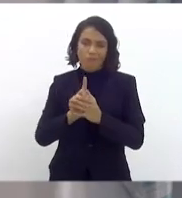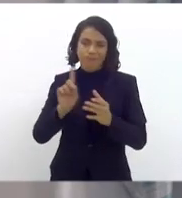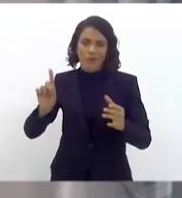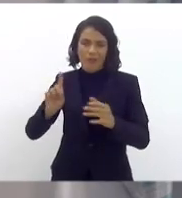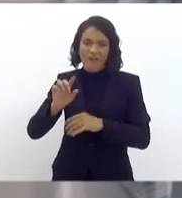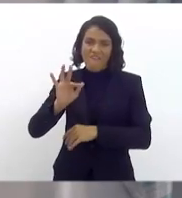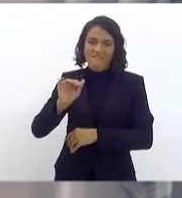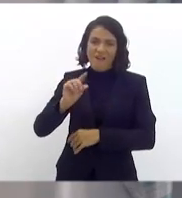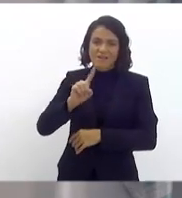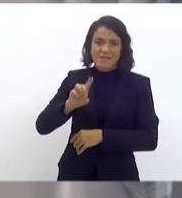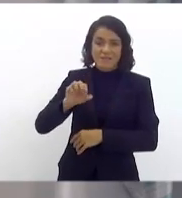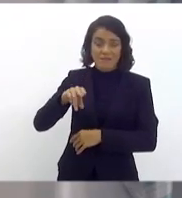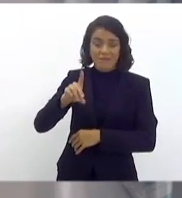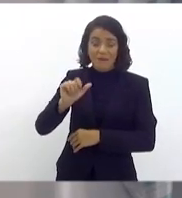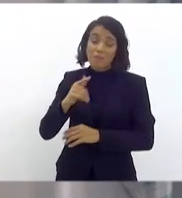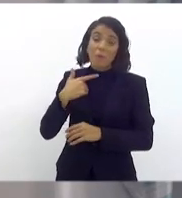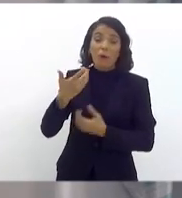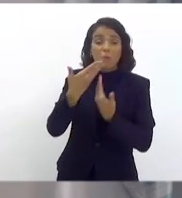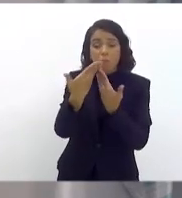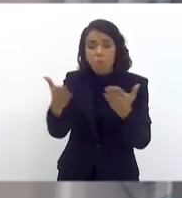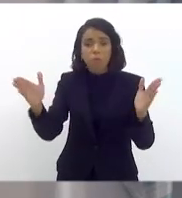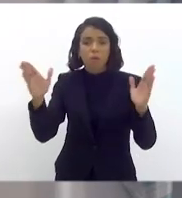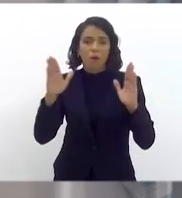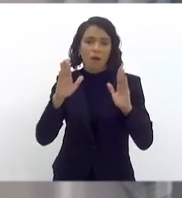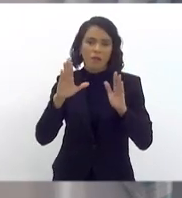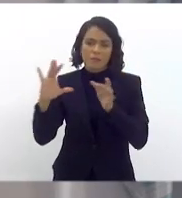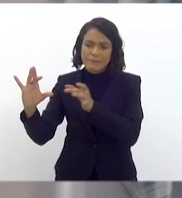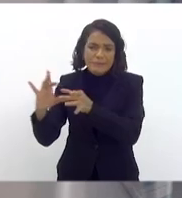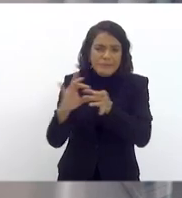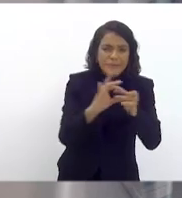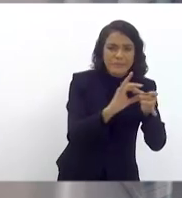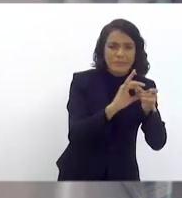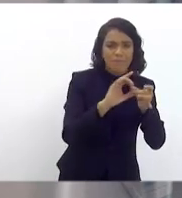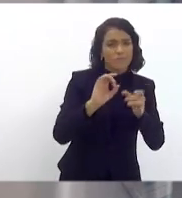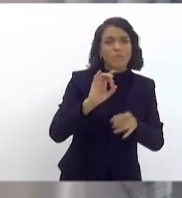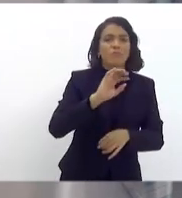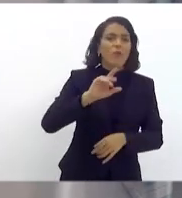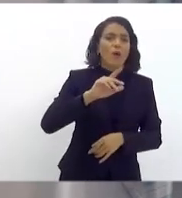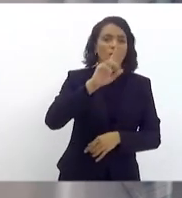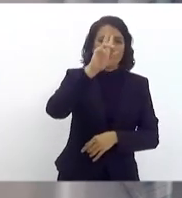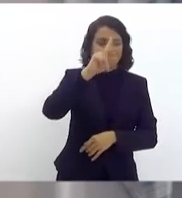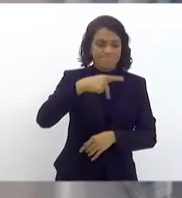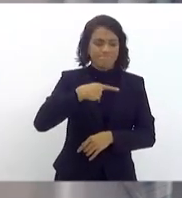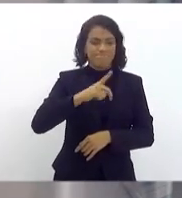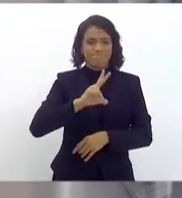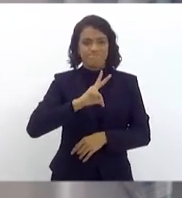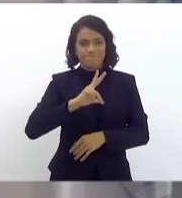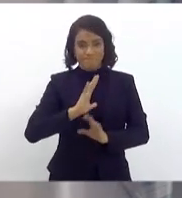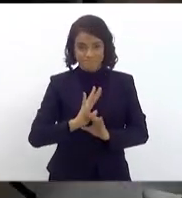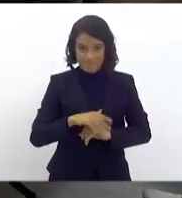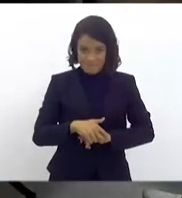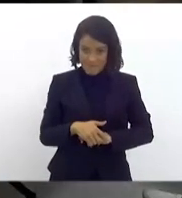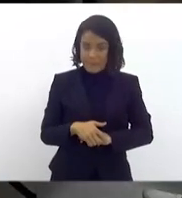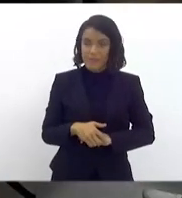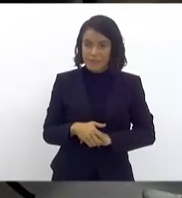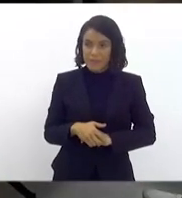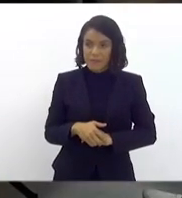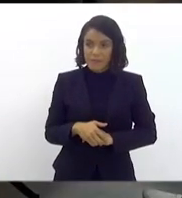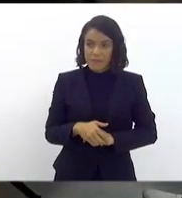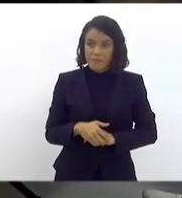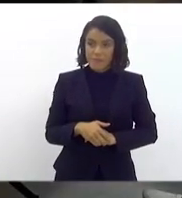saber com amplitude, segmentado, não individualizado, só para deixar claro. Senhor presidente,